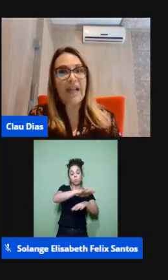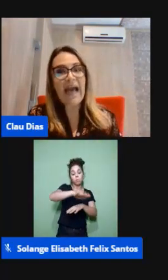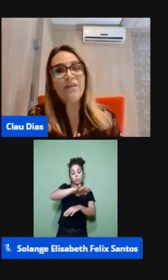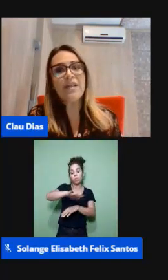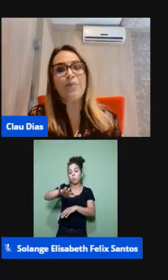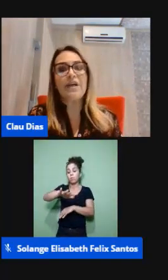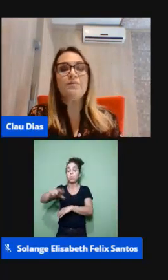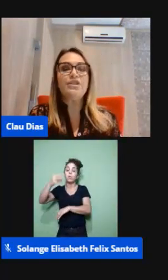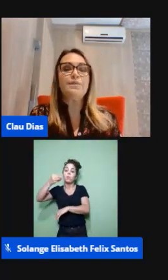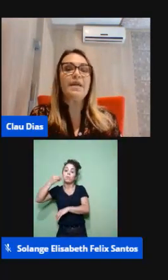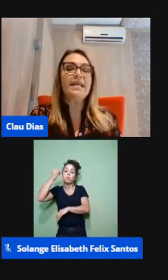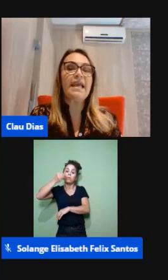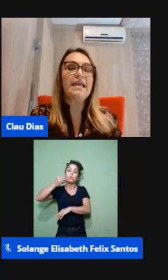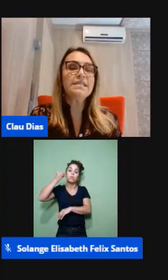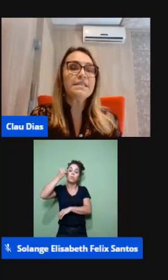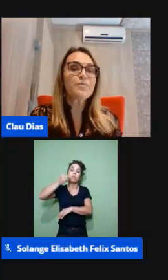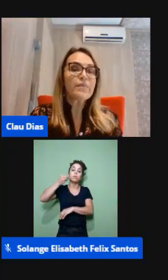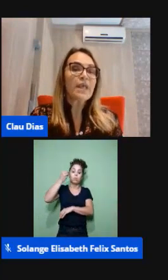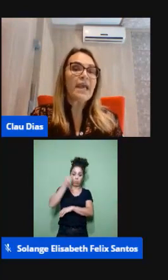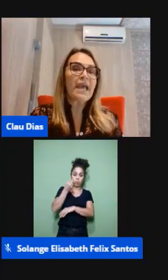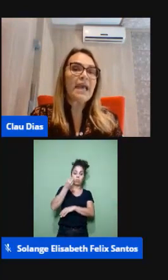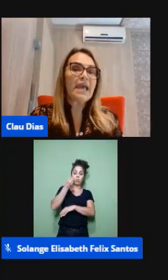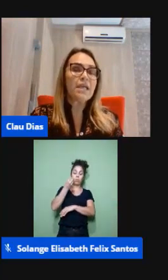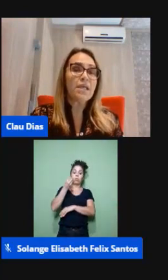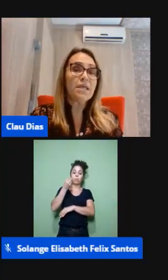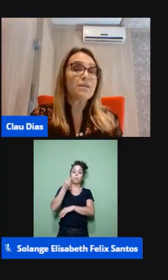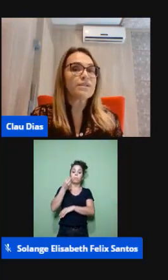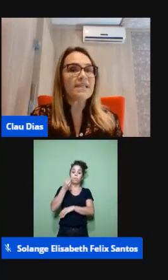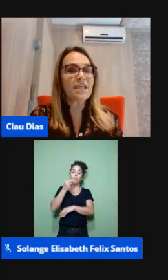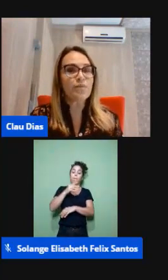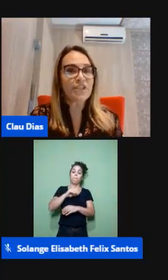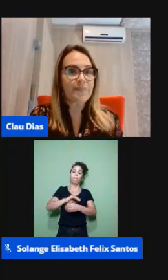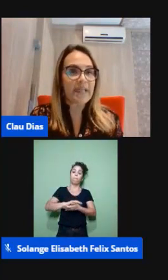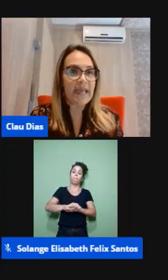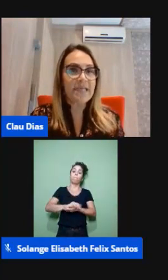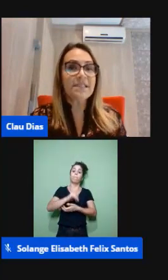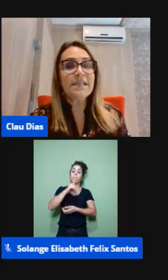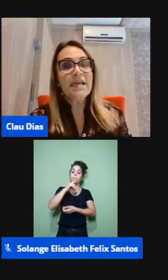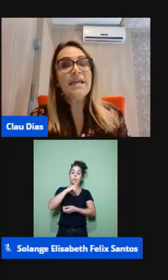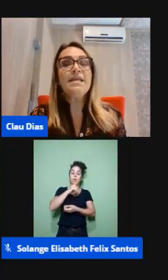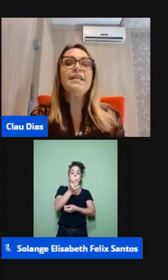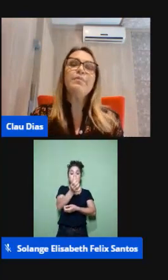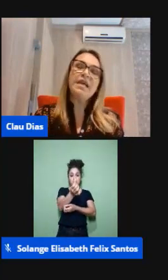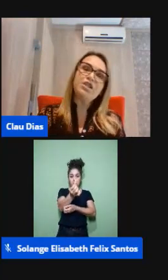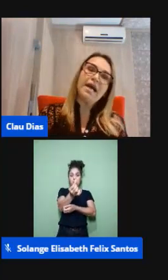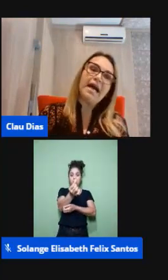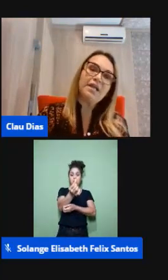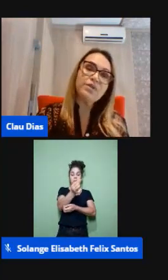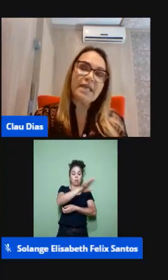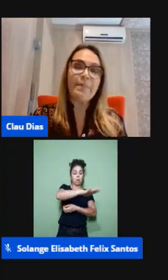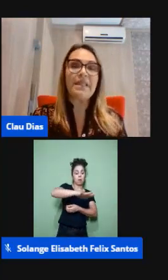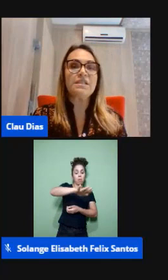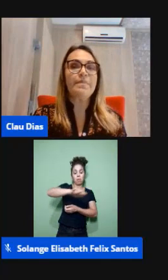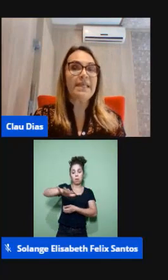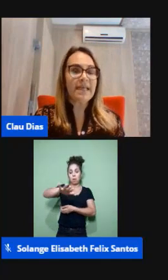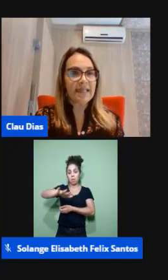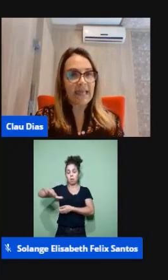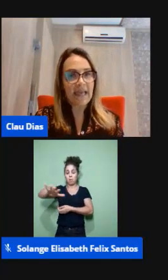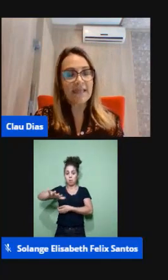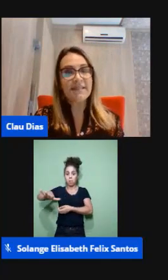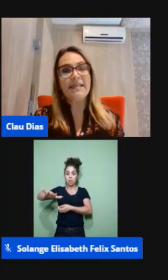foi estruturado, né, por campos de experiências, e são 6 campos de experiências intermediados, né,